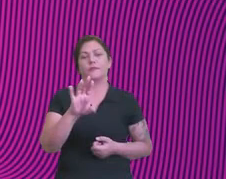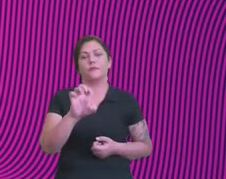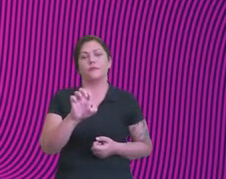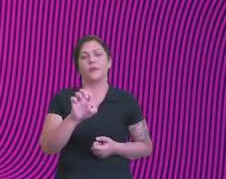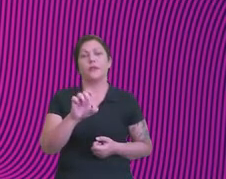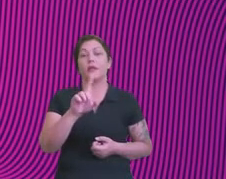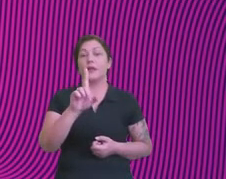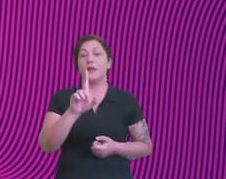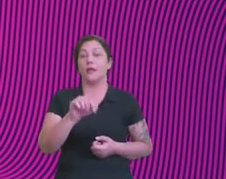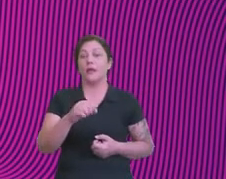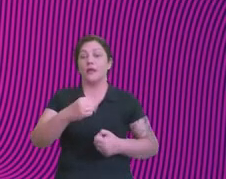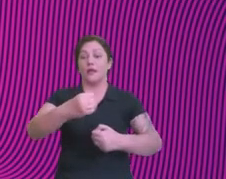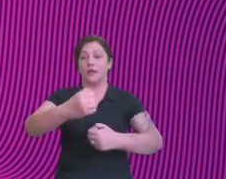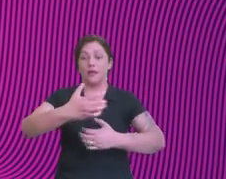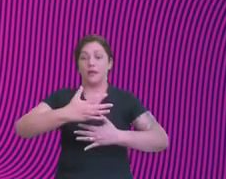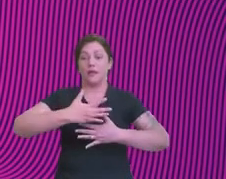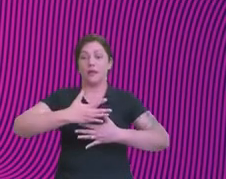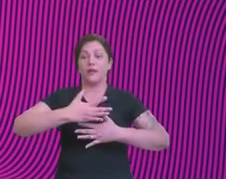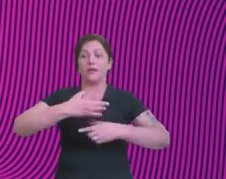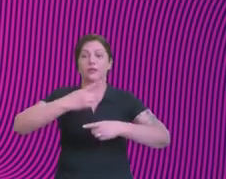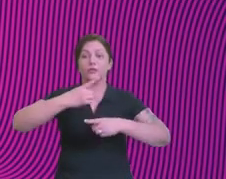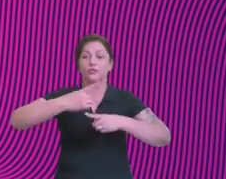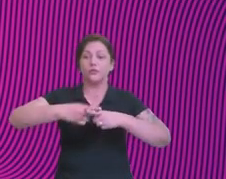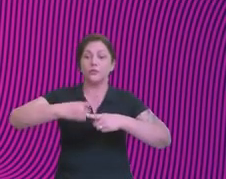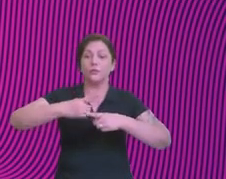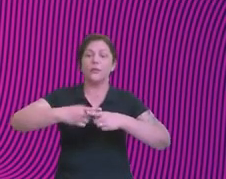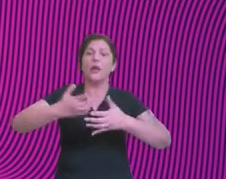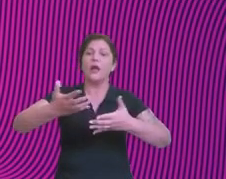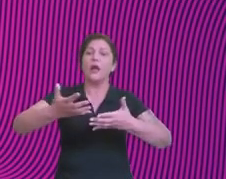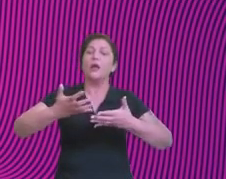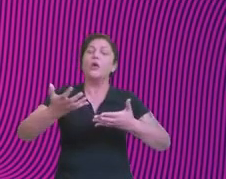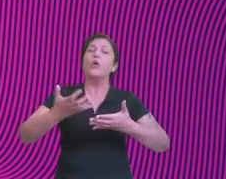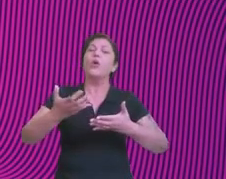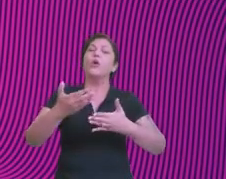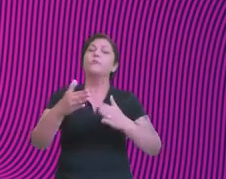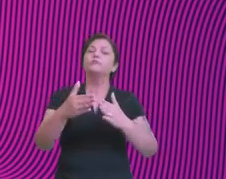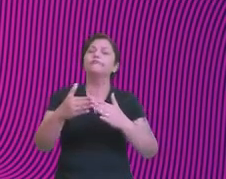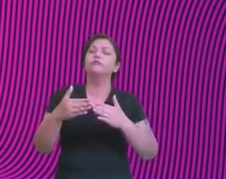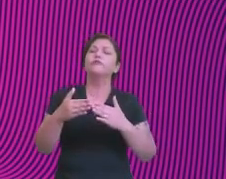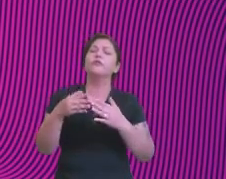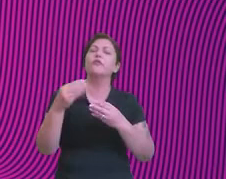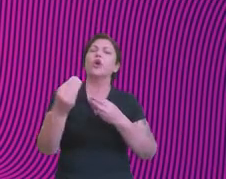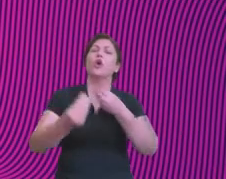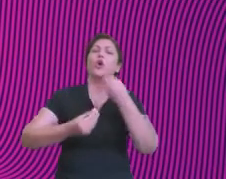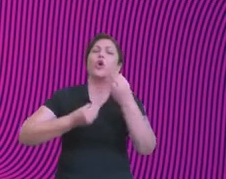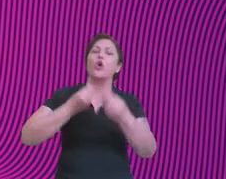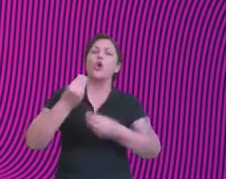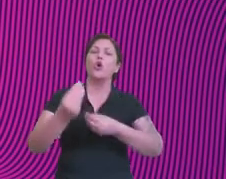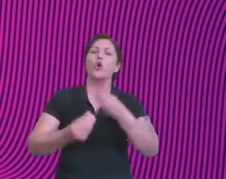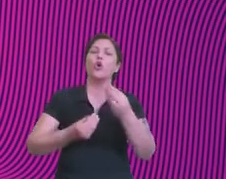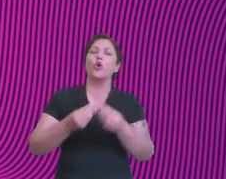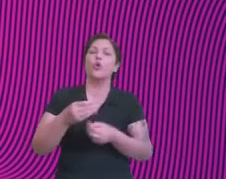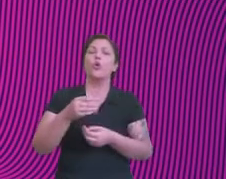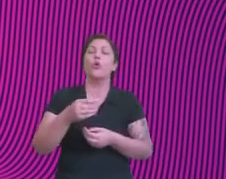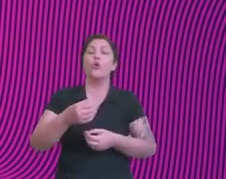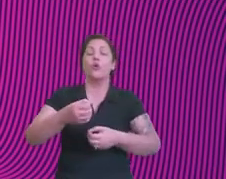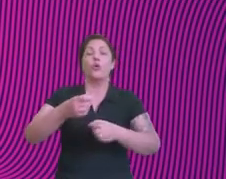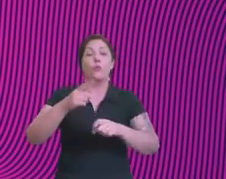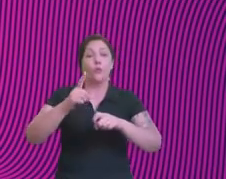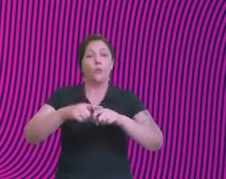radiologista intervencionista, queria que você falasse um pouquinho como que o radiologista intervencionista